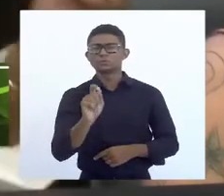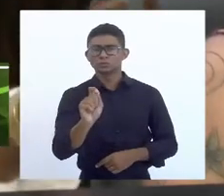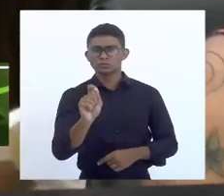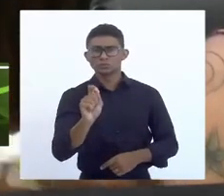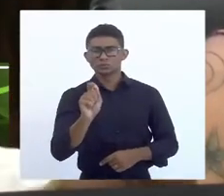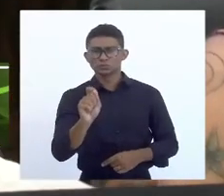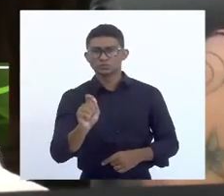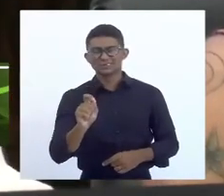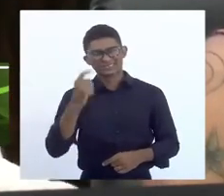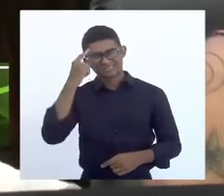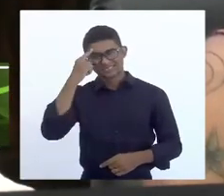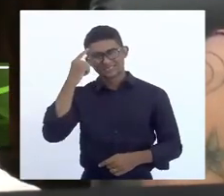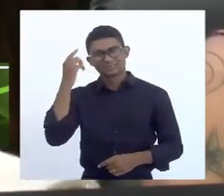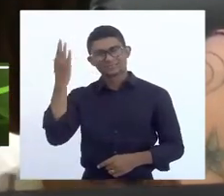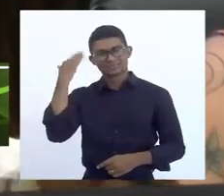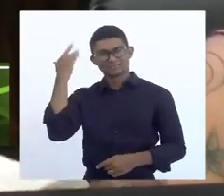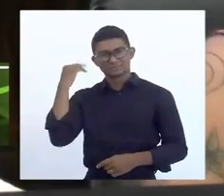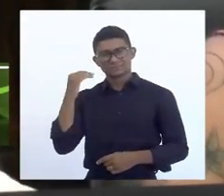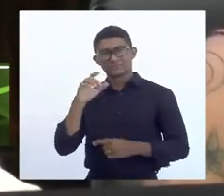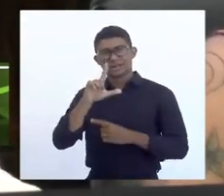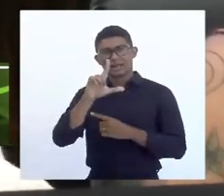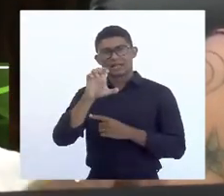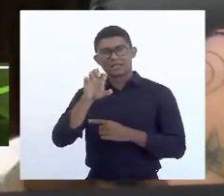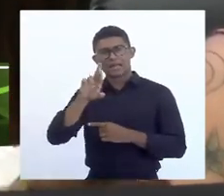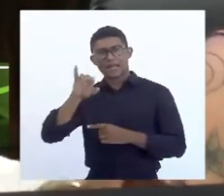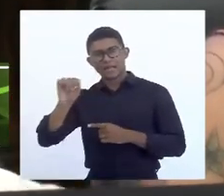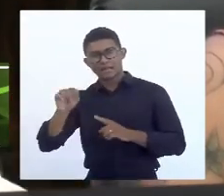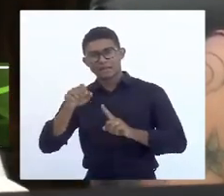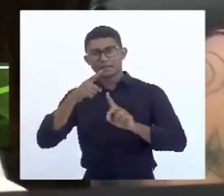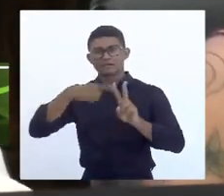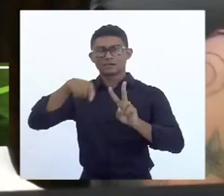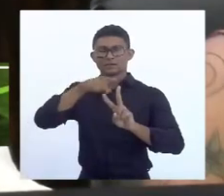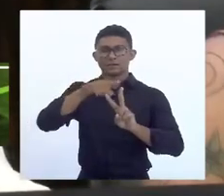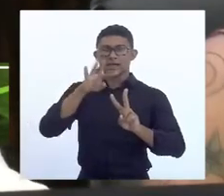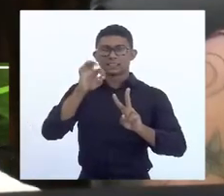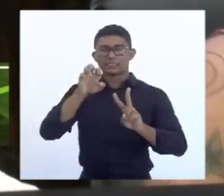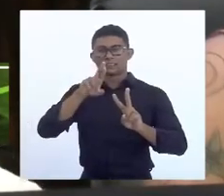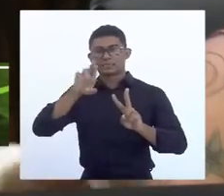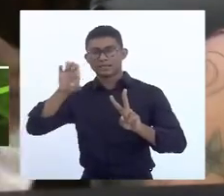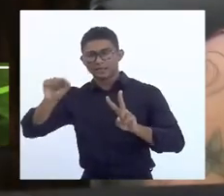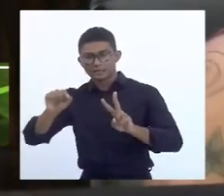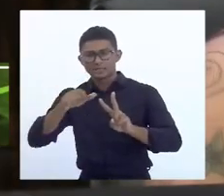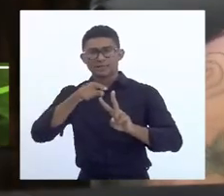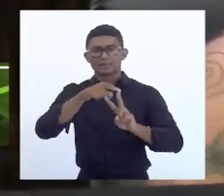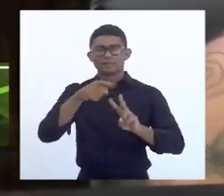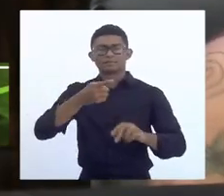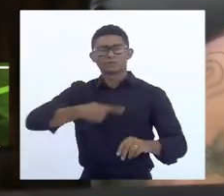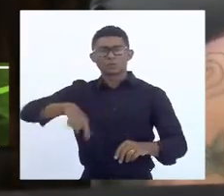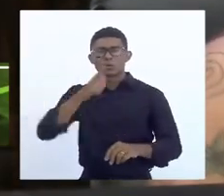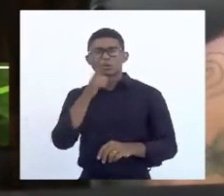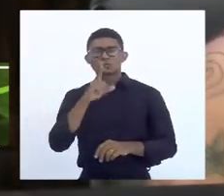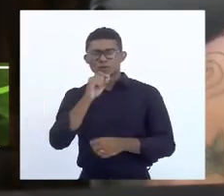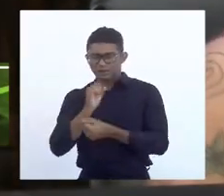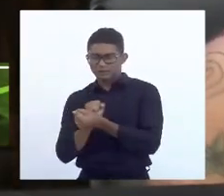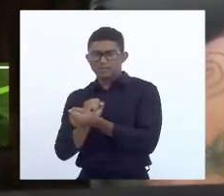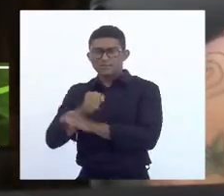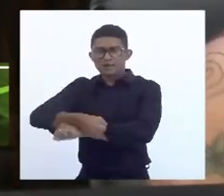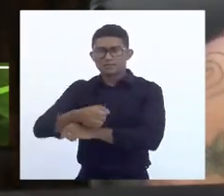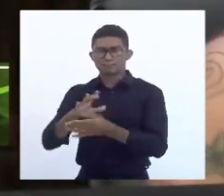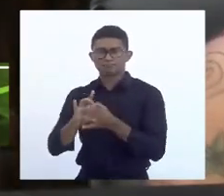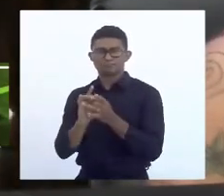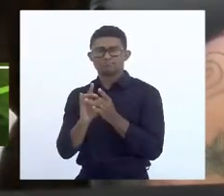e ancestrais, Lélia, Luísa Maim, Teresa de Benguela, nós rompemos a senzala.